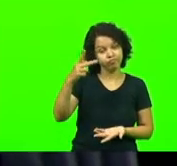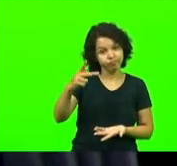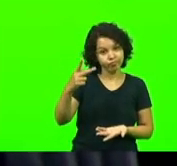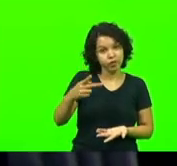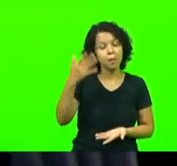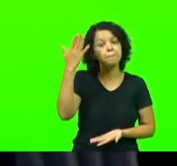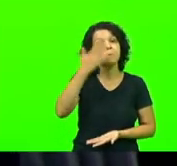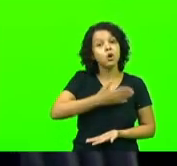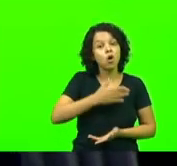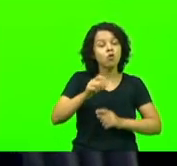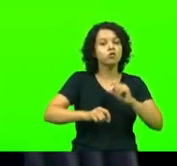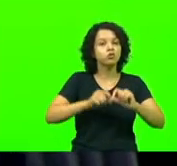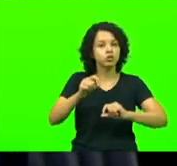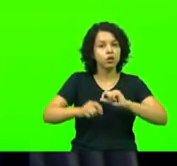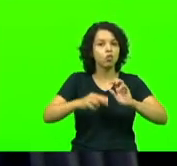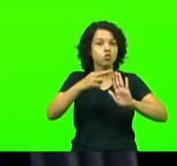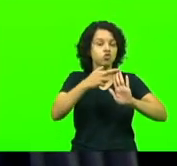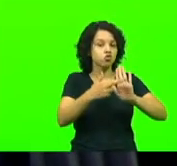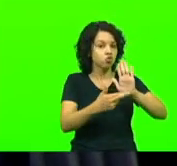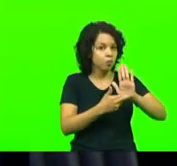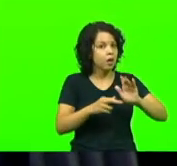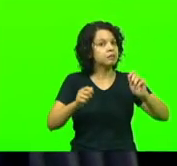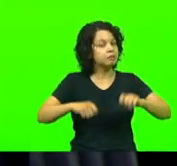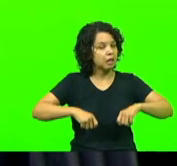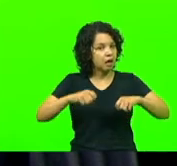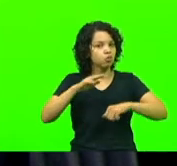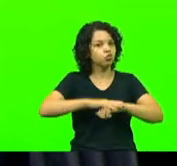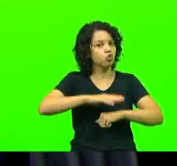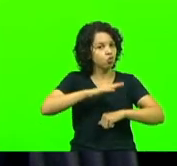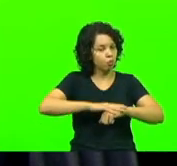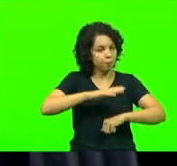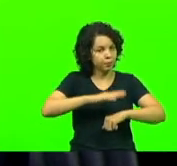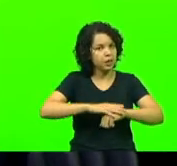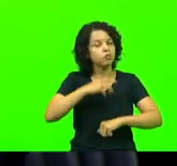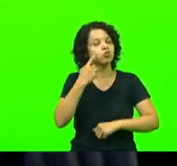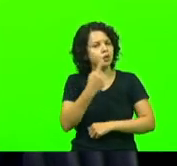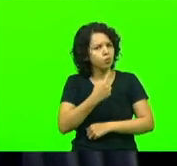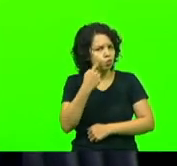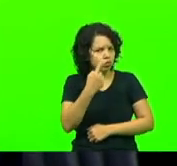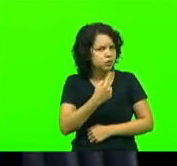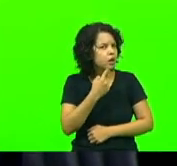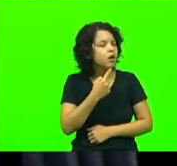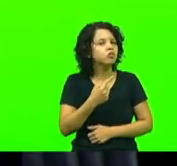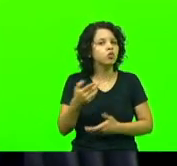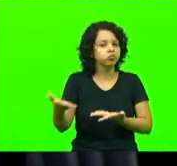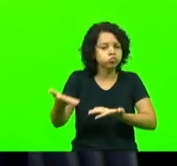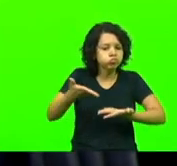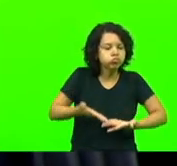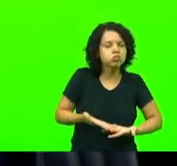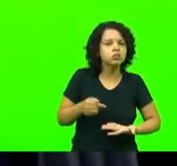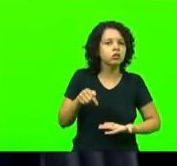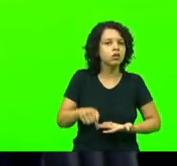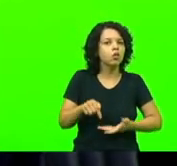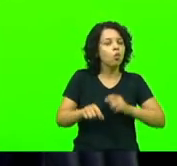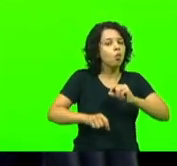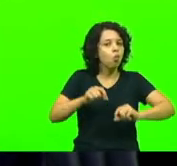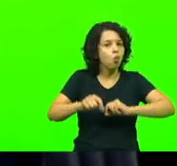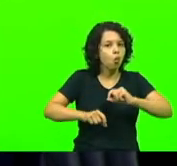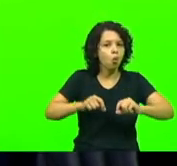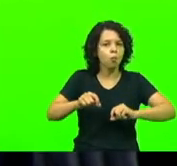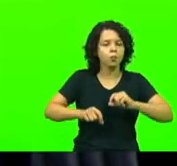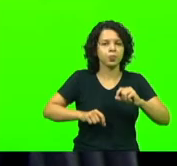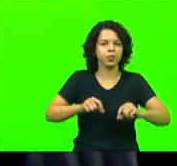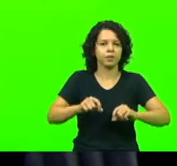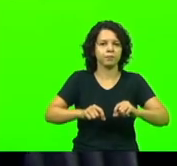prova disso que o regimento dá autonomia do deputado trazer de volta aqui, para não ser